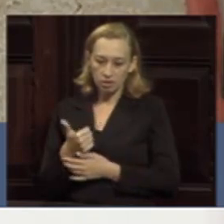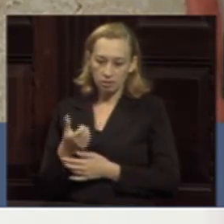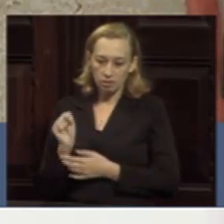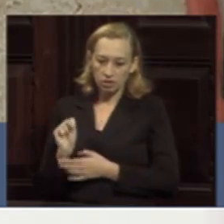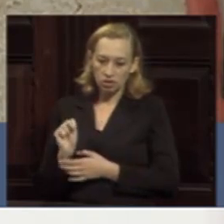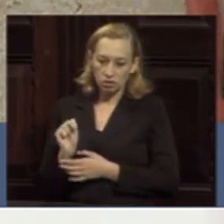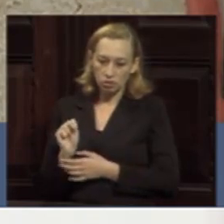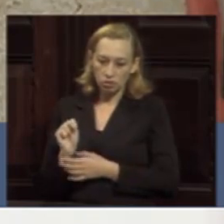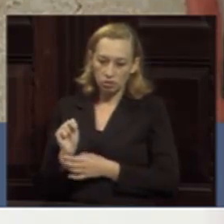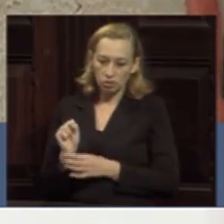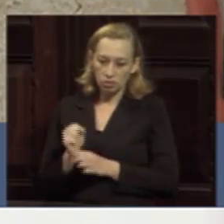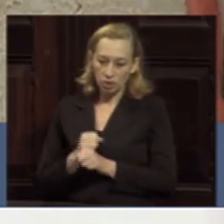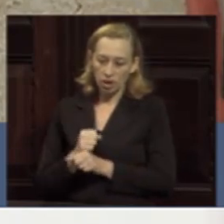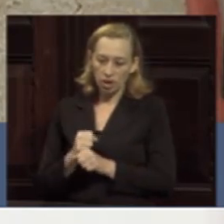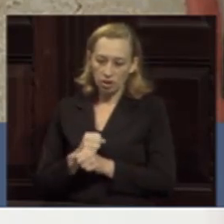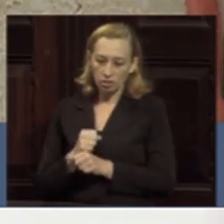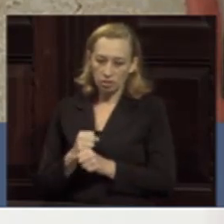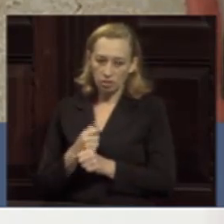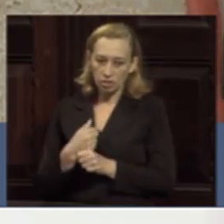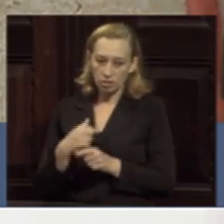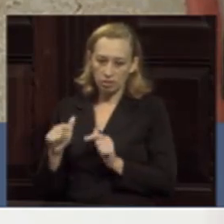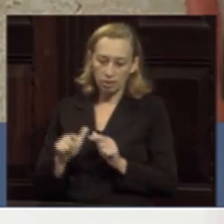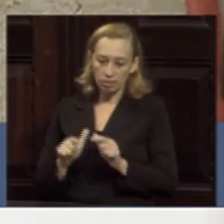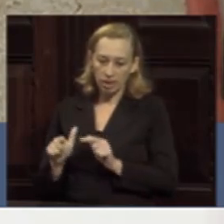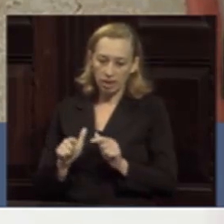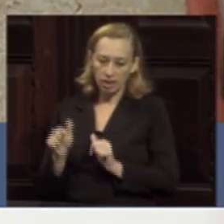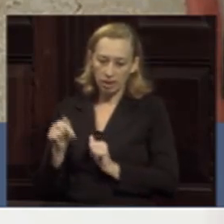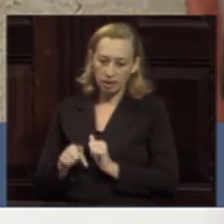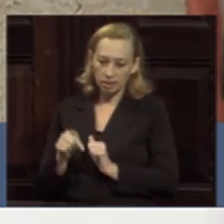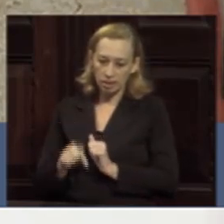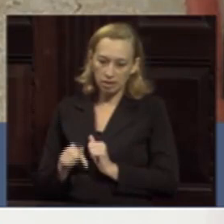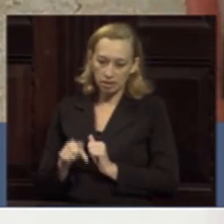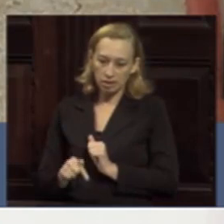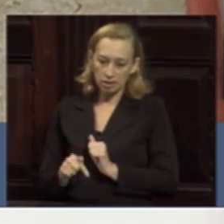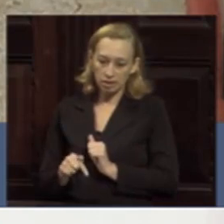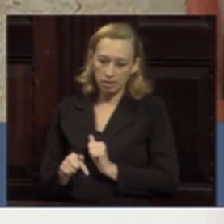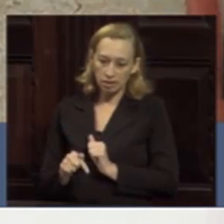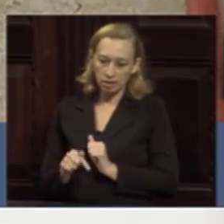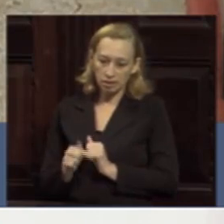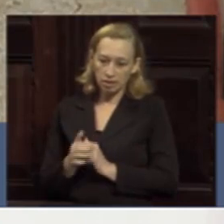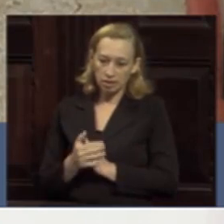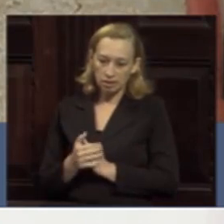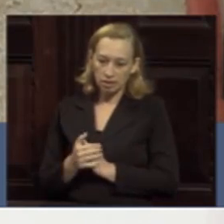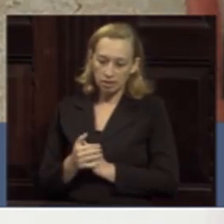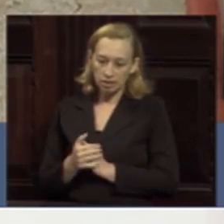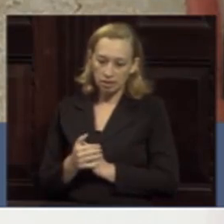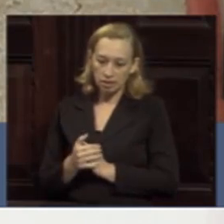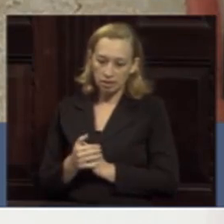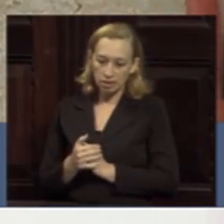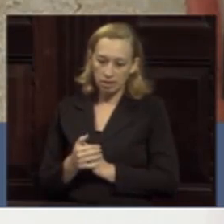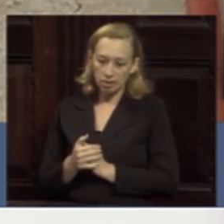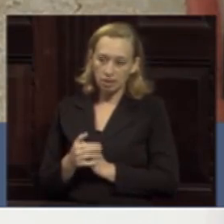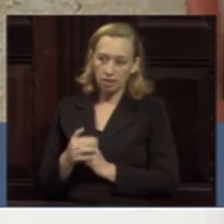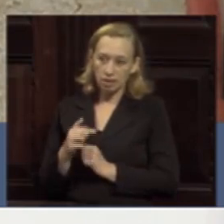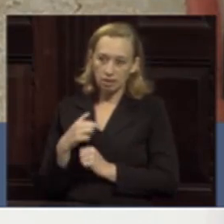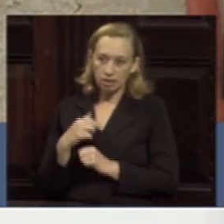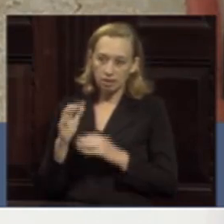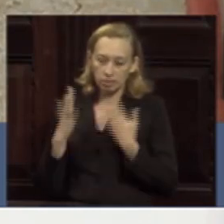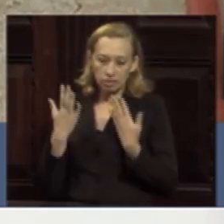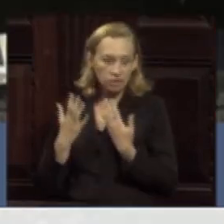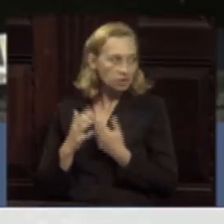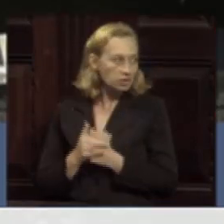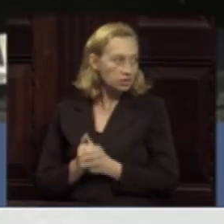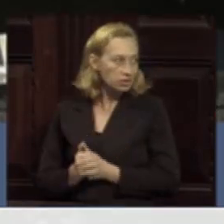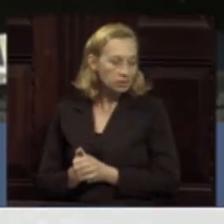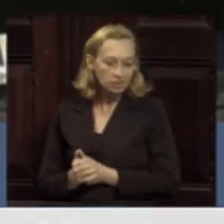de mandato, sendo 20 de casa. Eu quero comemorar. Concedida todas